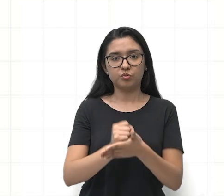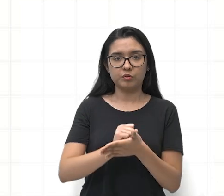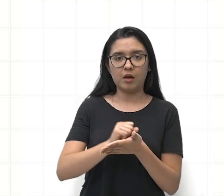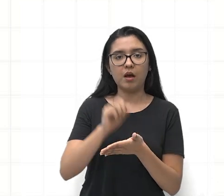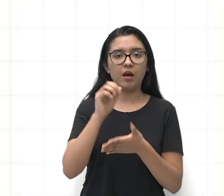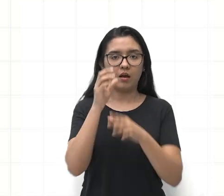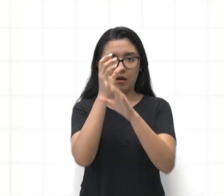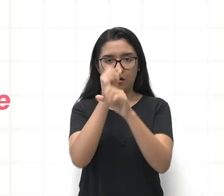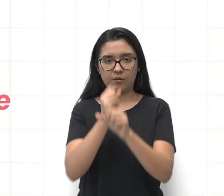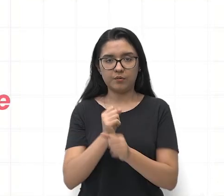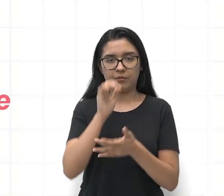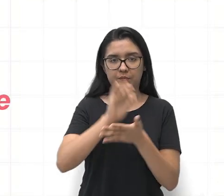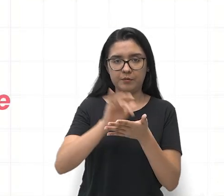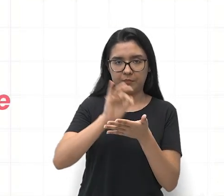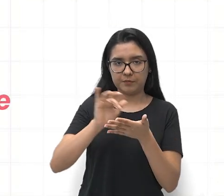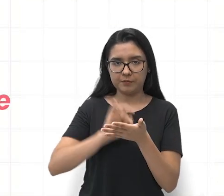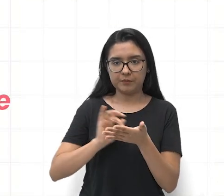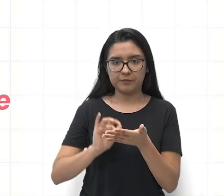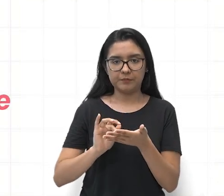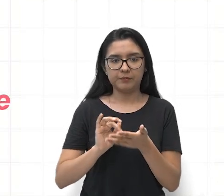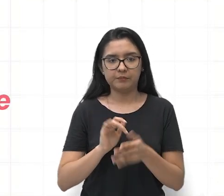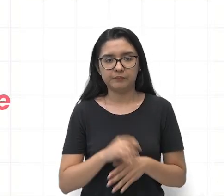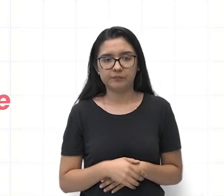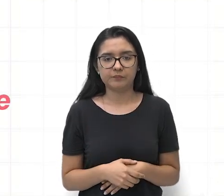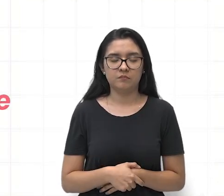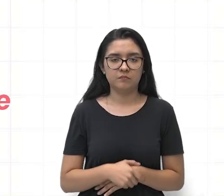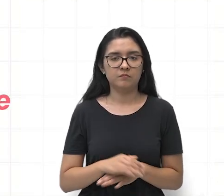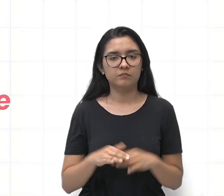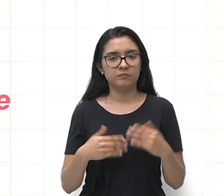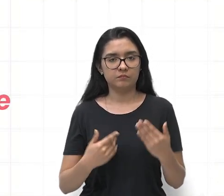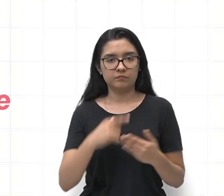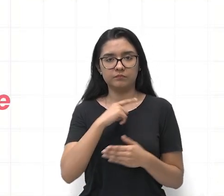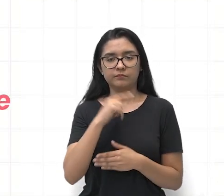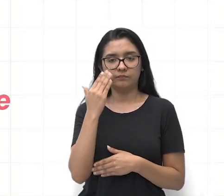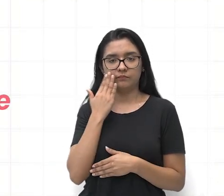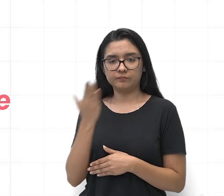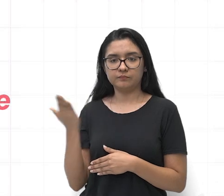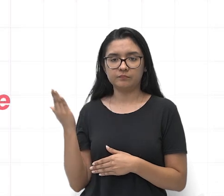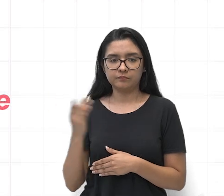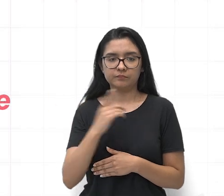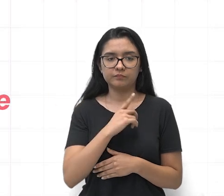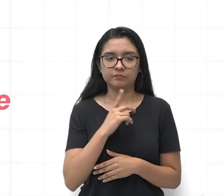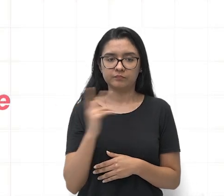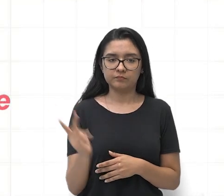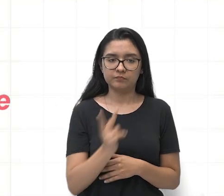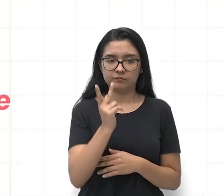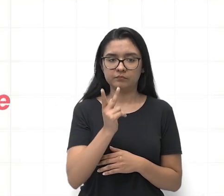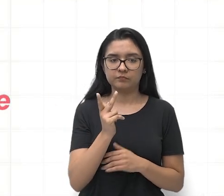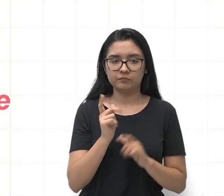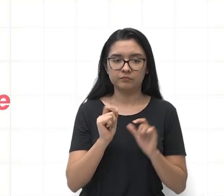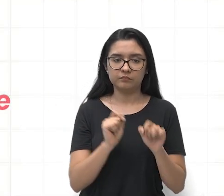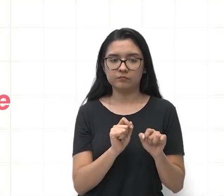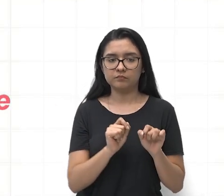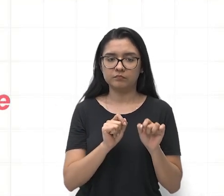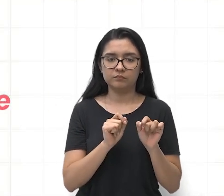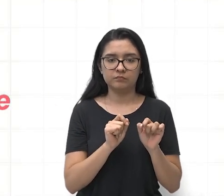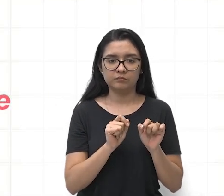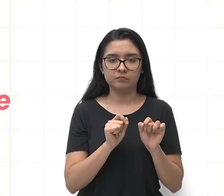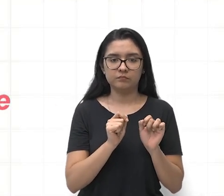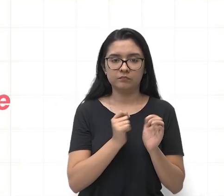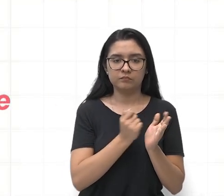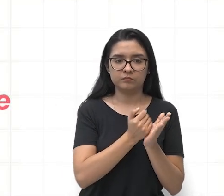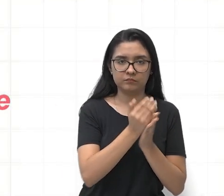calculadora. Aí temos aqui, né? O preço final menos o preço inicial.